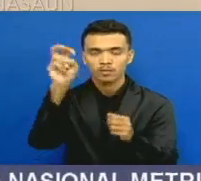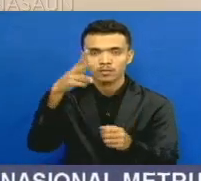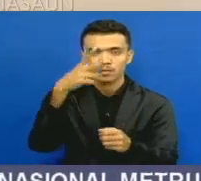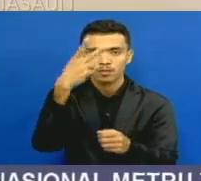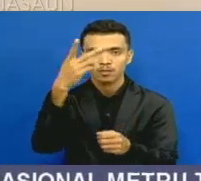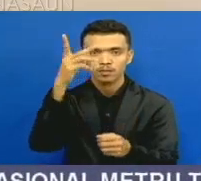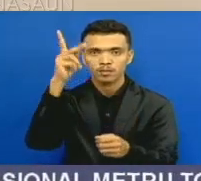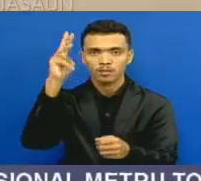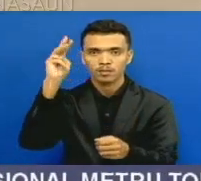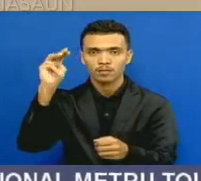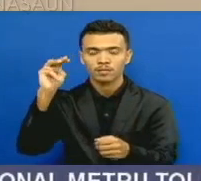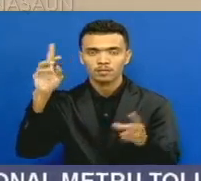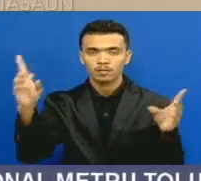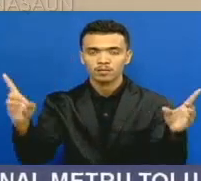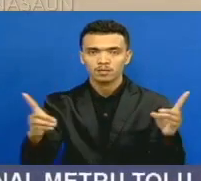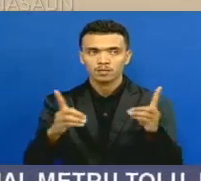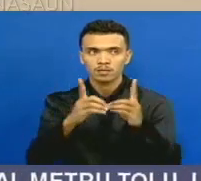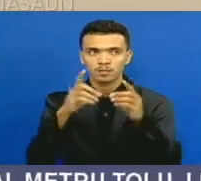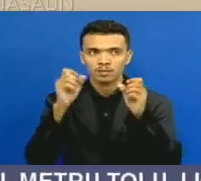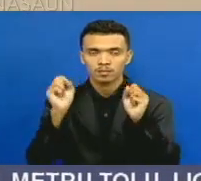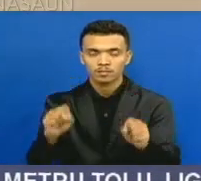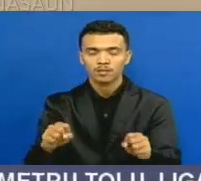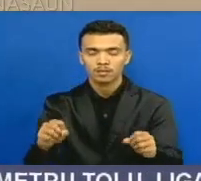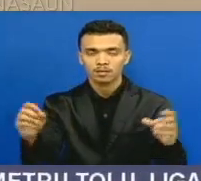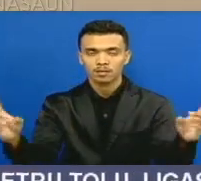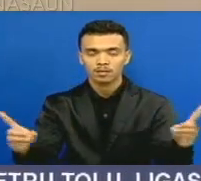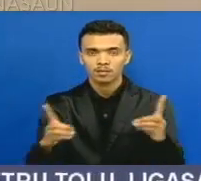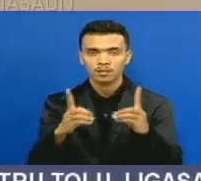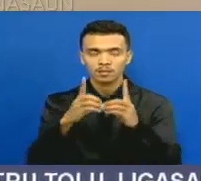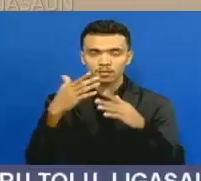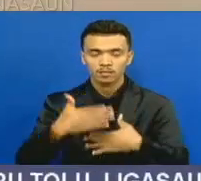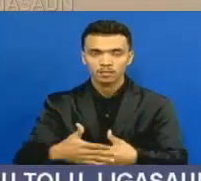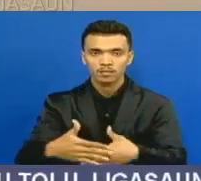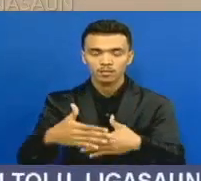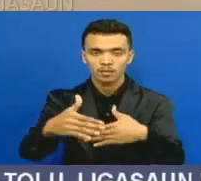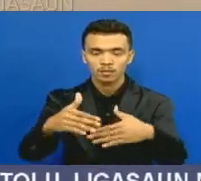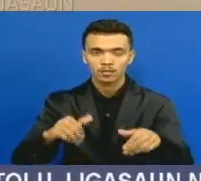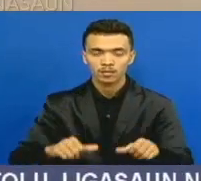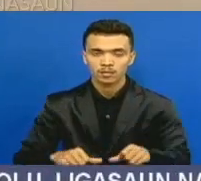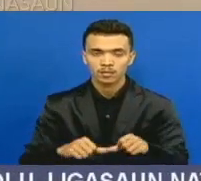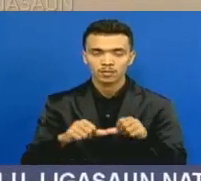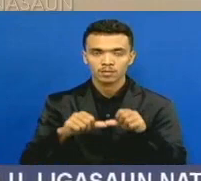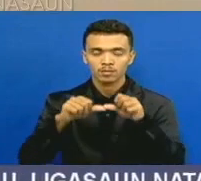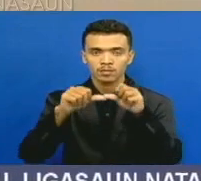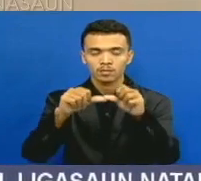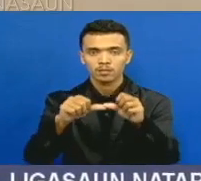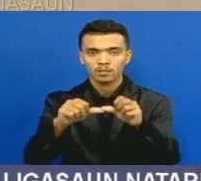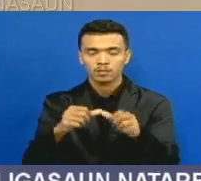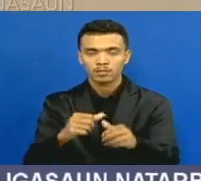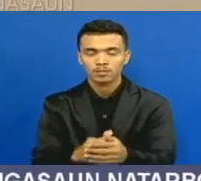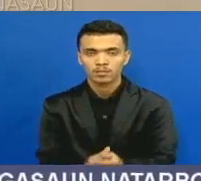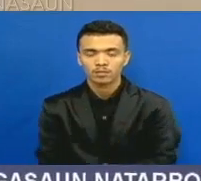12 quilômetros não acontece, e daí vamos ver o que acontece. E o processo agora será na hora de ter o bolo de